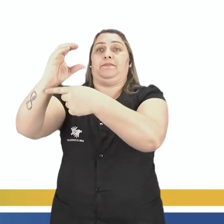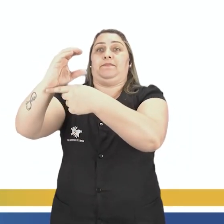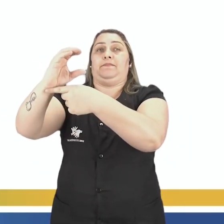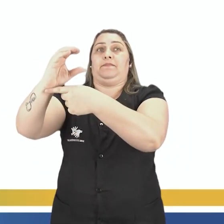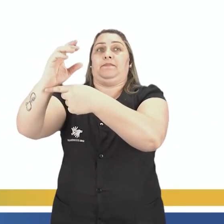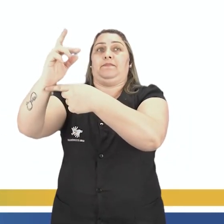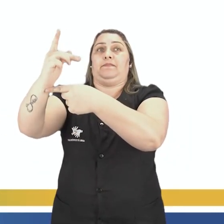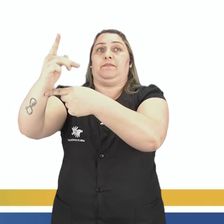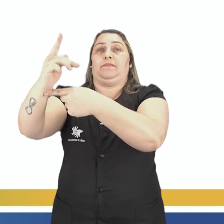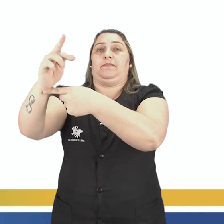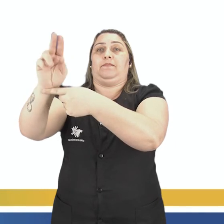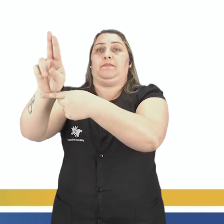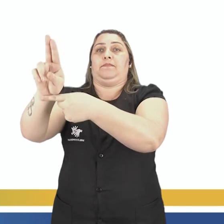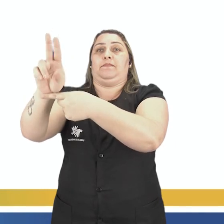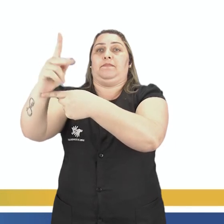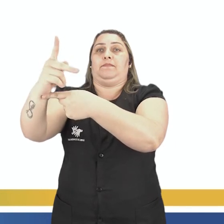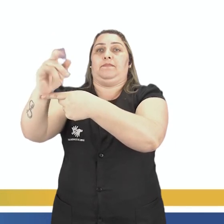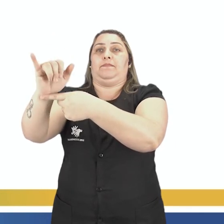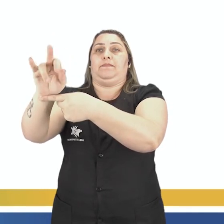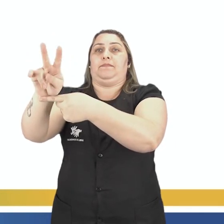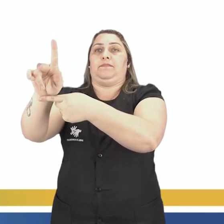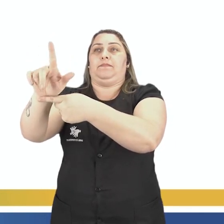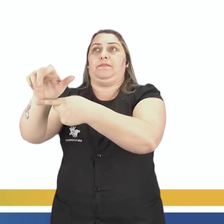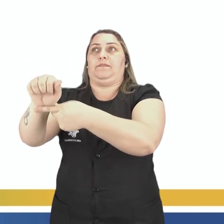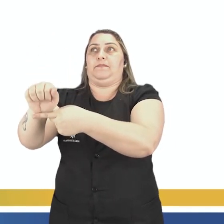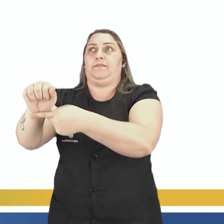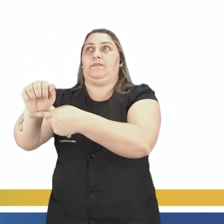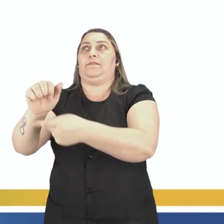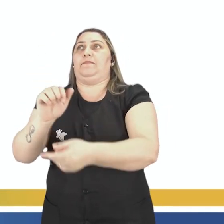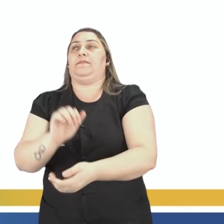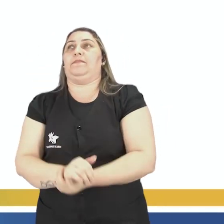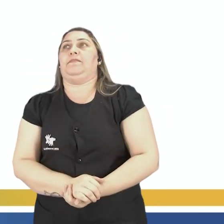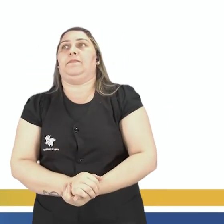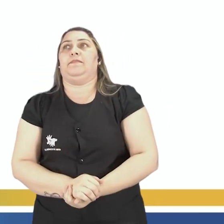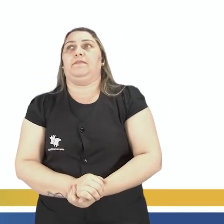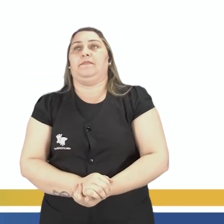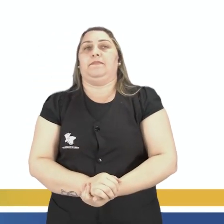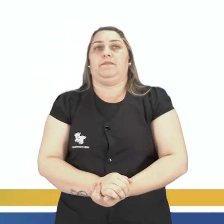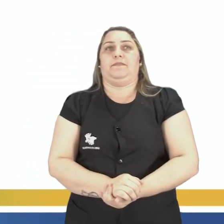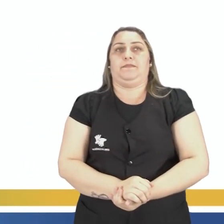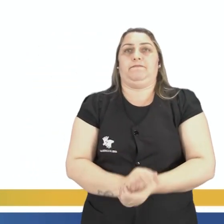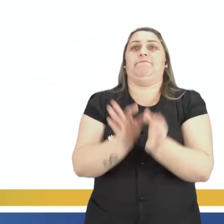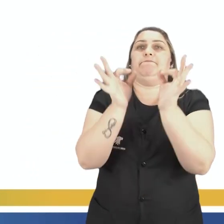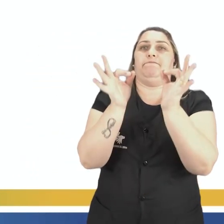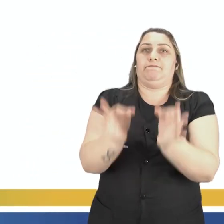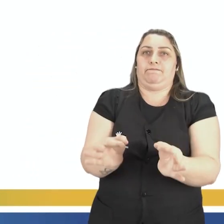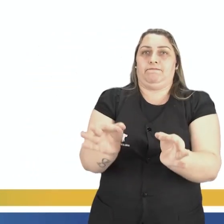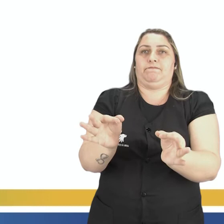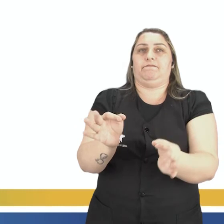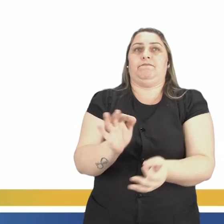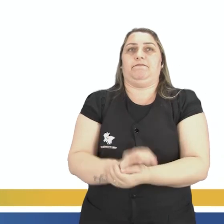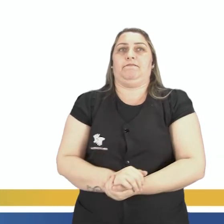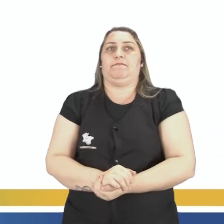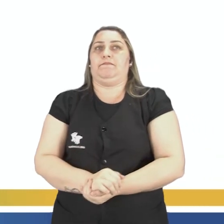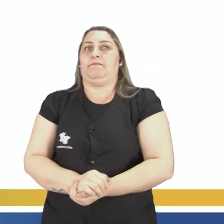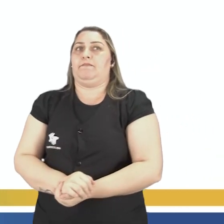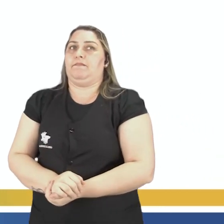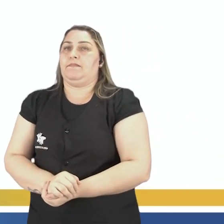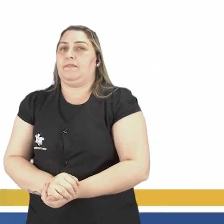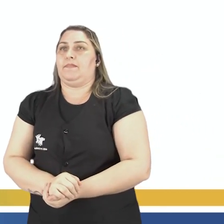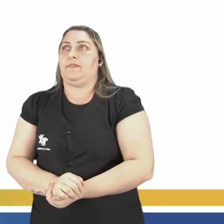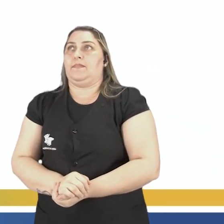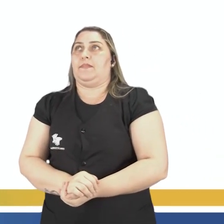Então, se você acredita que seja a pupila, você acertou. A pupila,